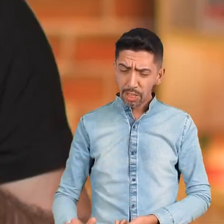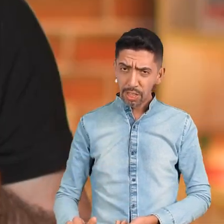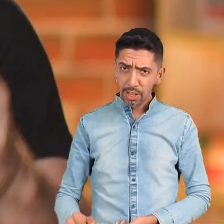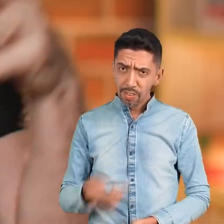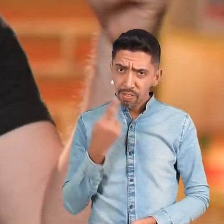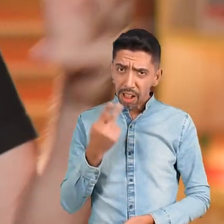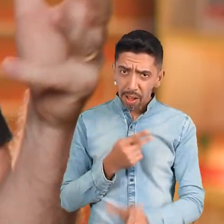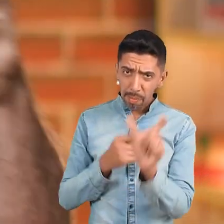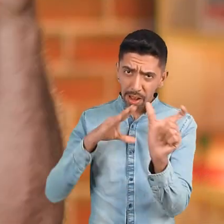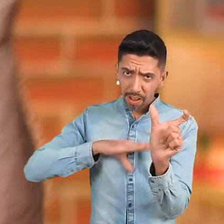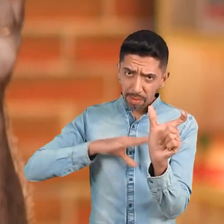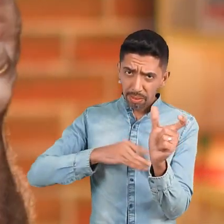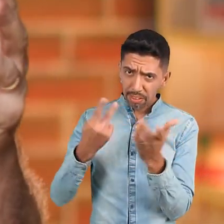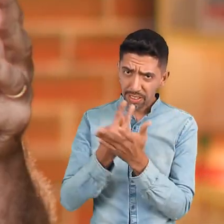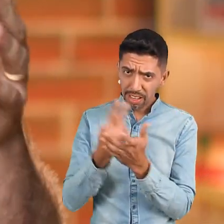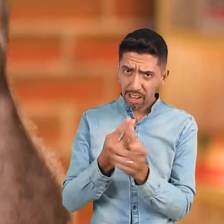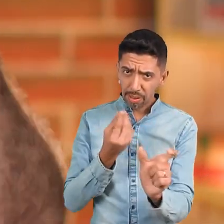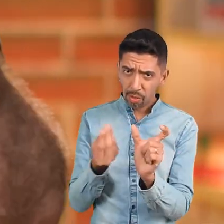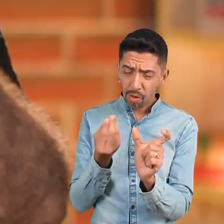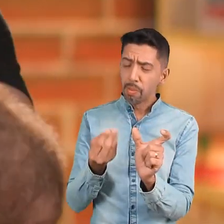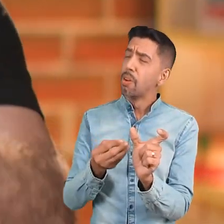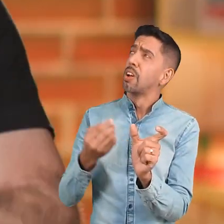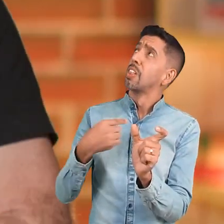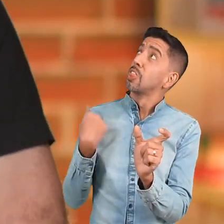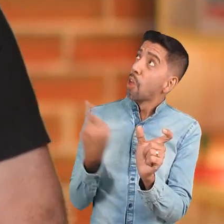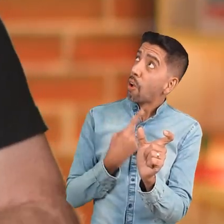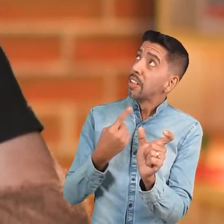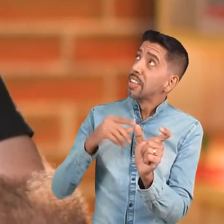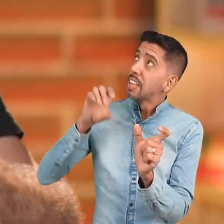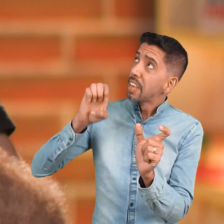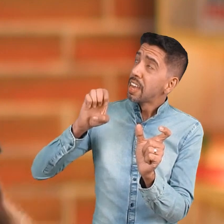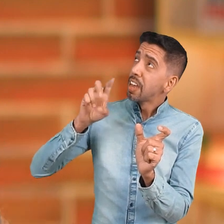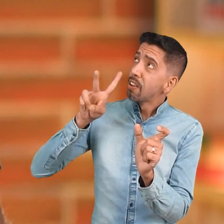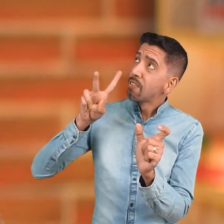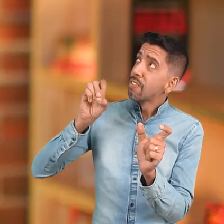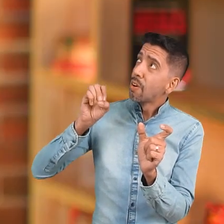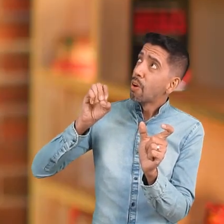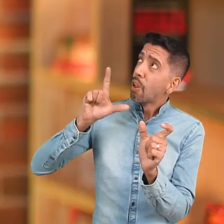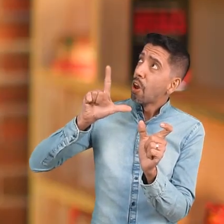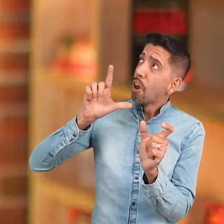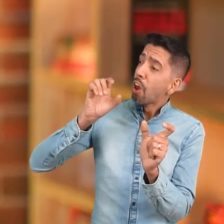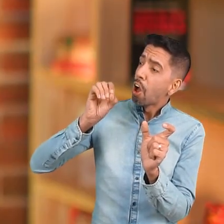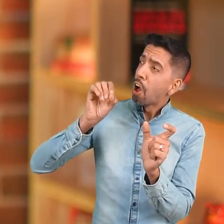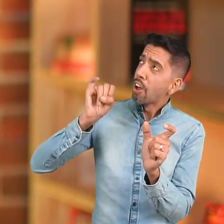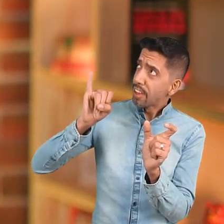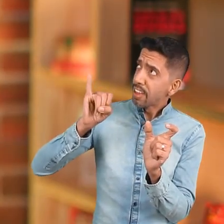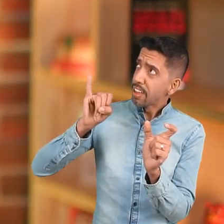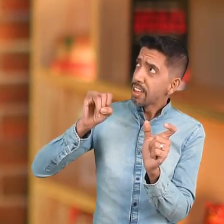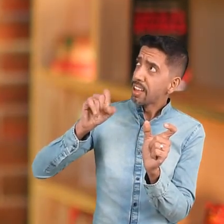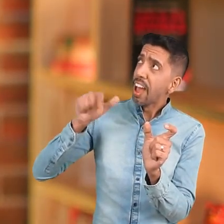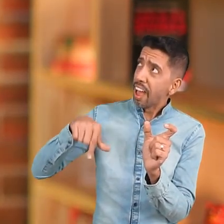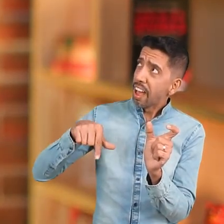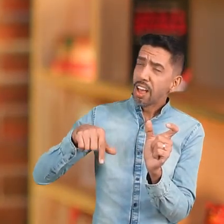Fabrício? Pai, a gente cresce? Ah, você está querendo dizer a gente evolui? Isso, pai!